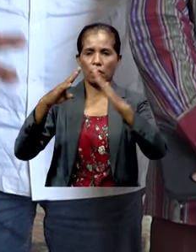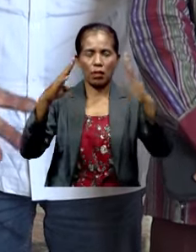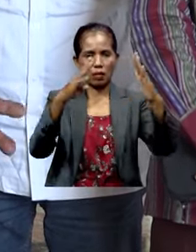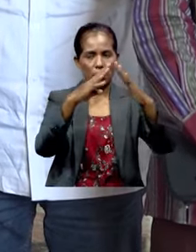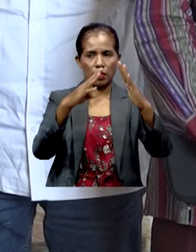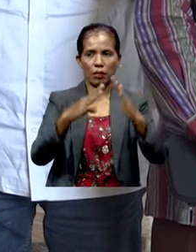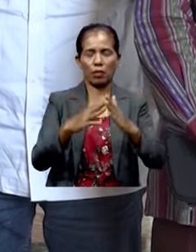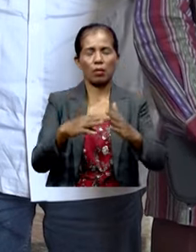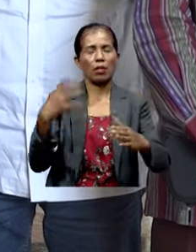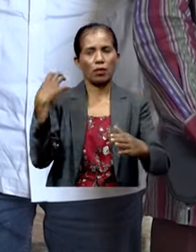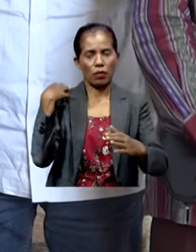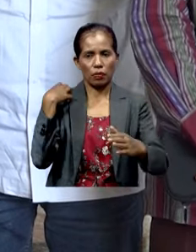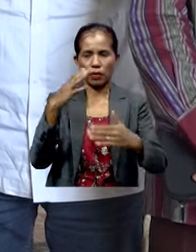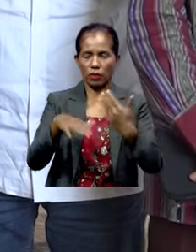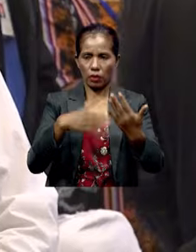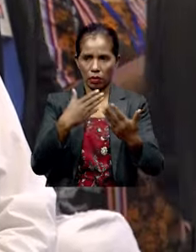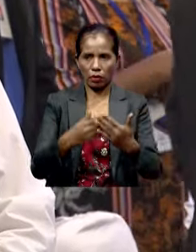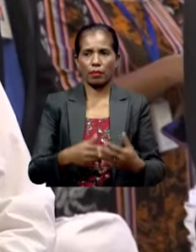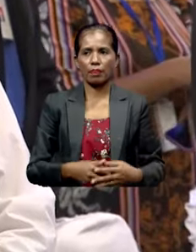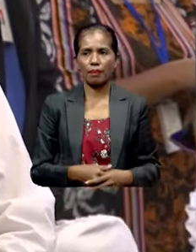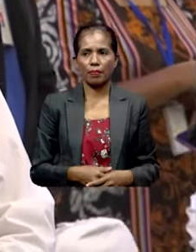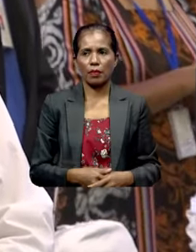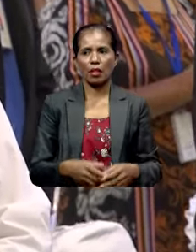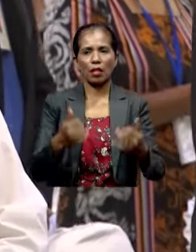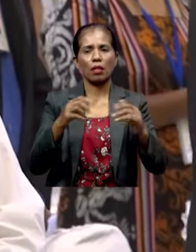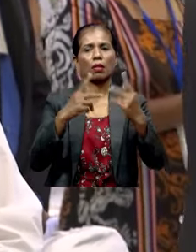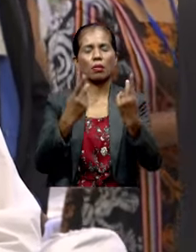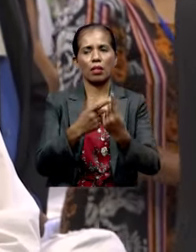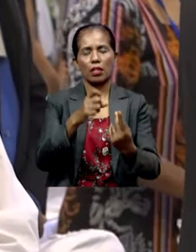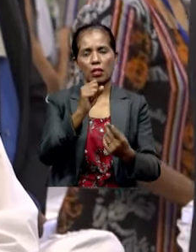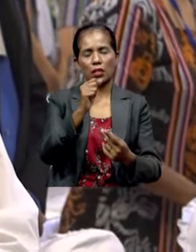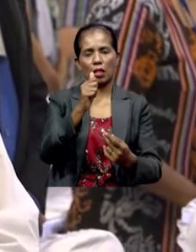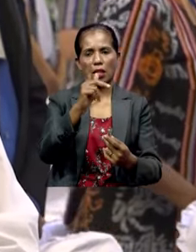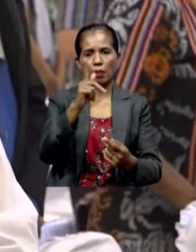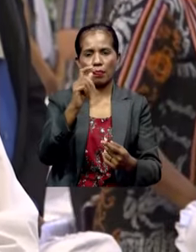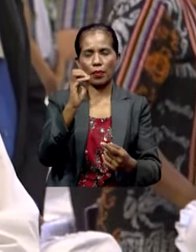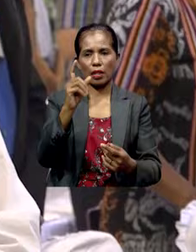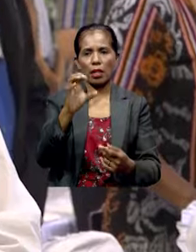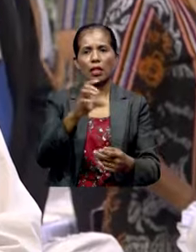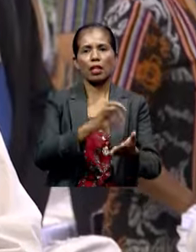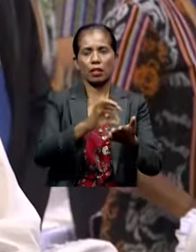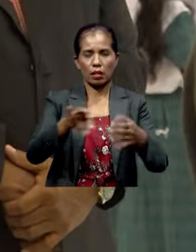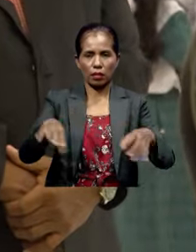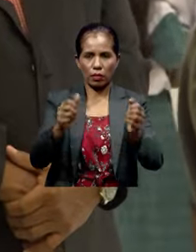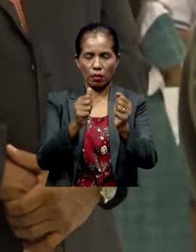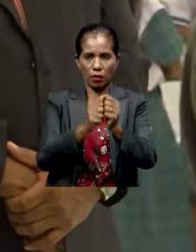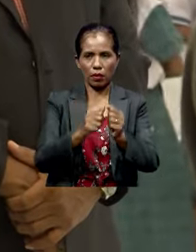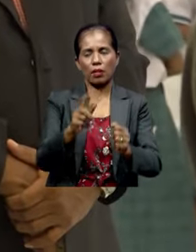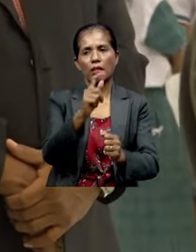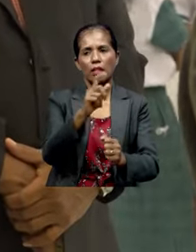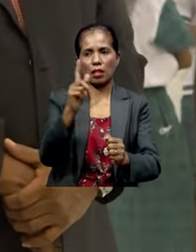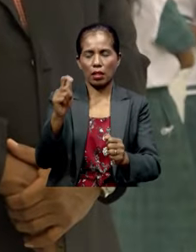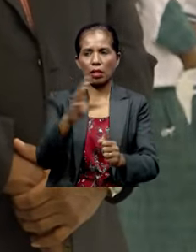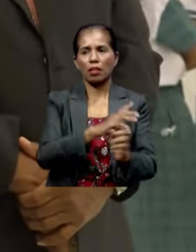para departamento, para CCD. Dada uma companhia Sacomtel assina um acordo com o operador Timor Telecom, onde